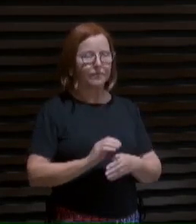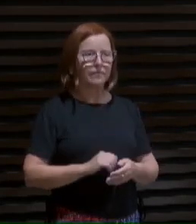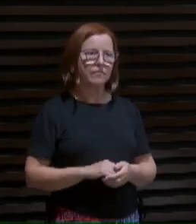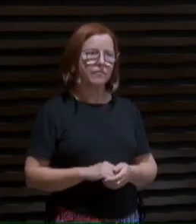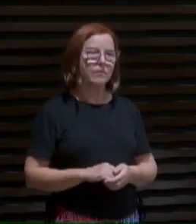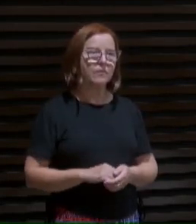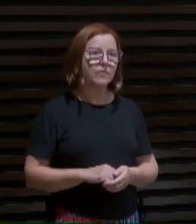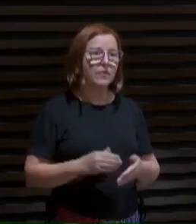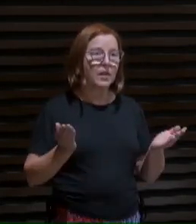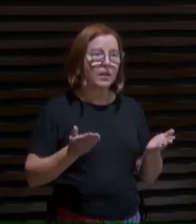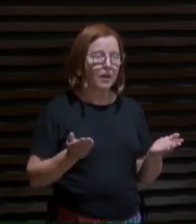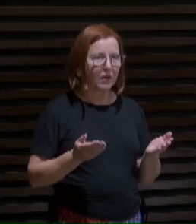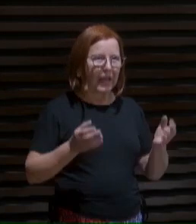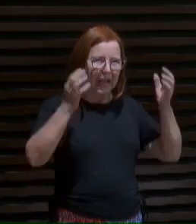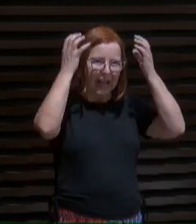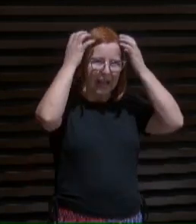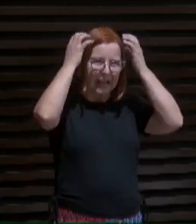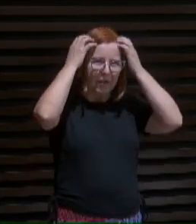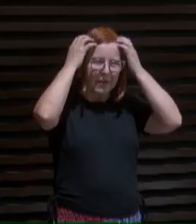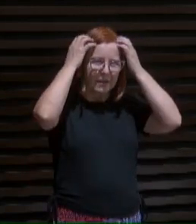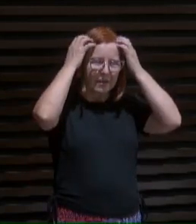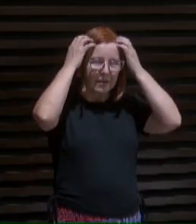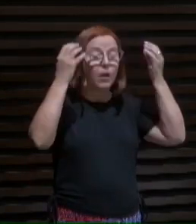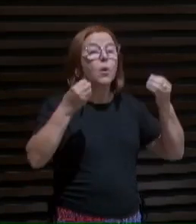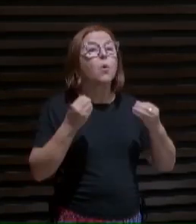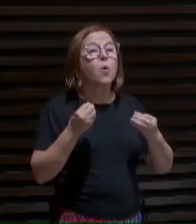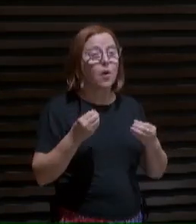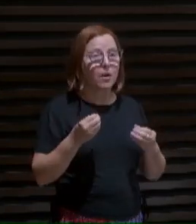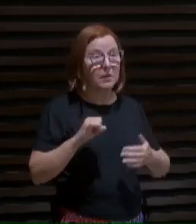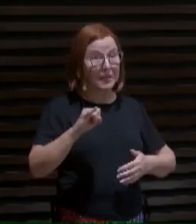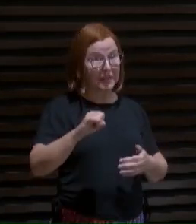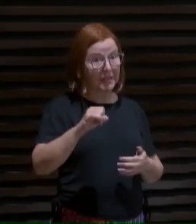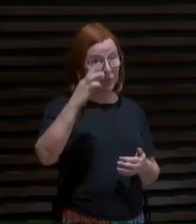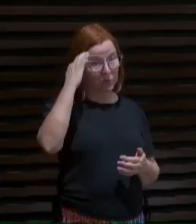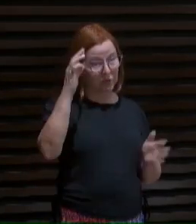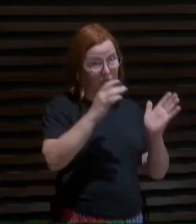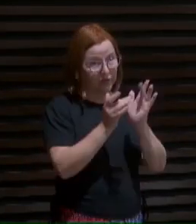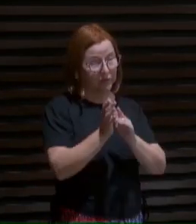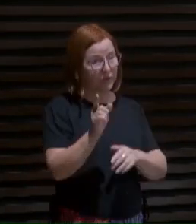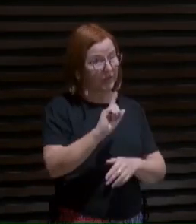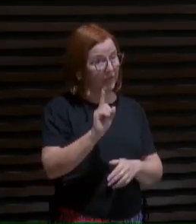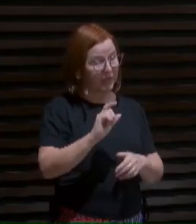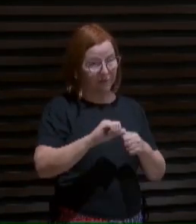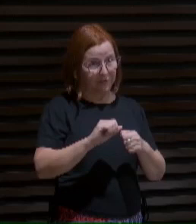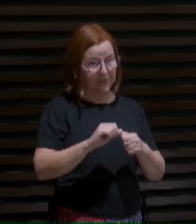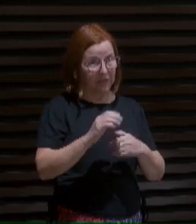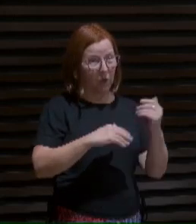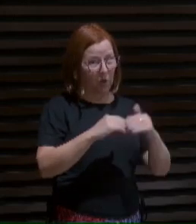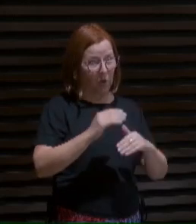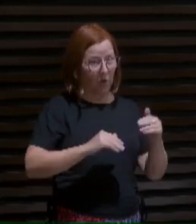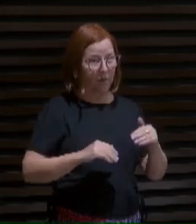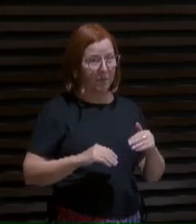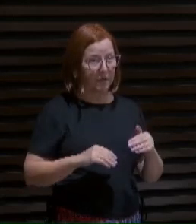E agora a cabeça da gente está como? Se o Senhor Jesus não fizer uma obra, vai mudar o